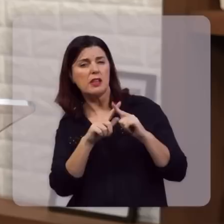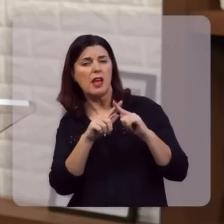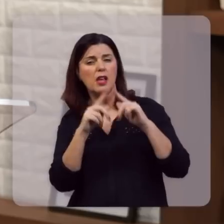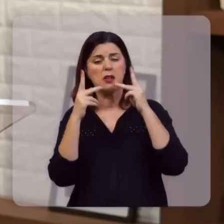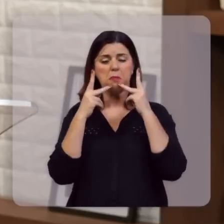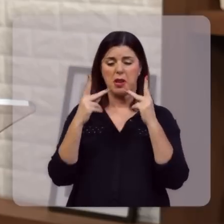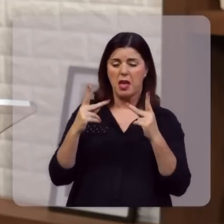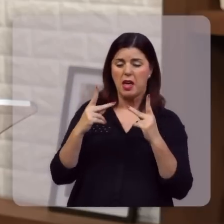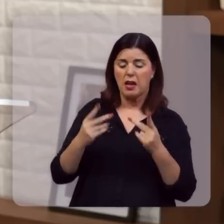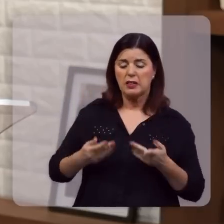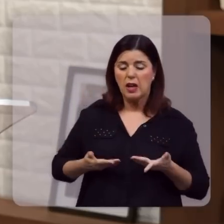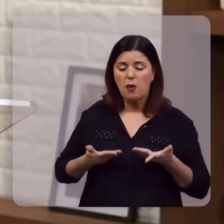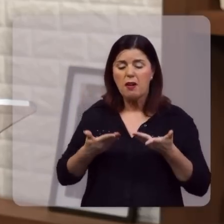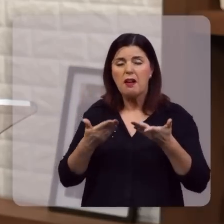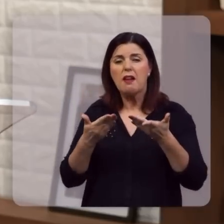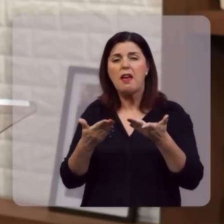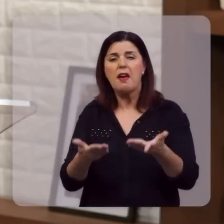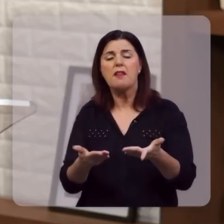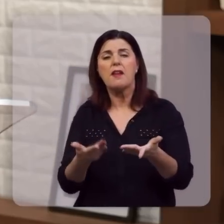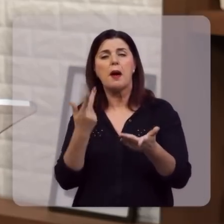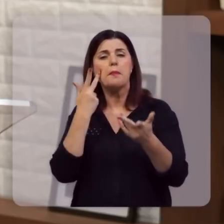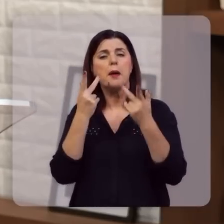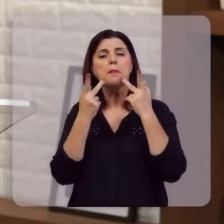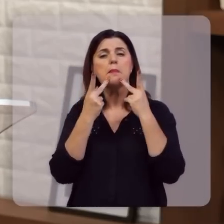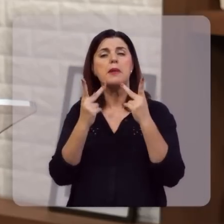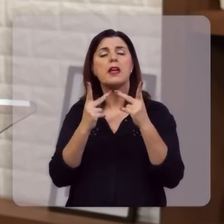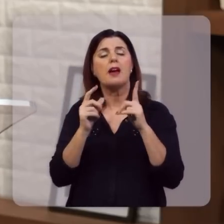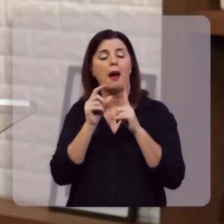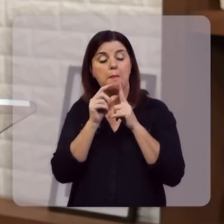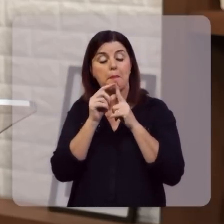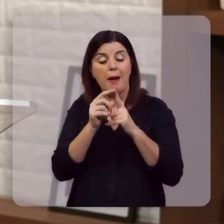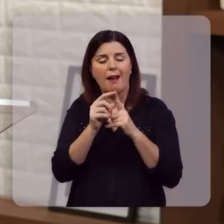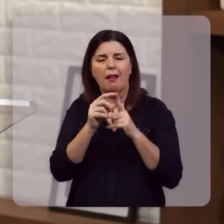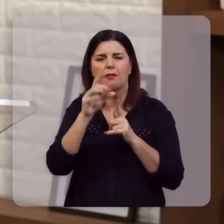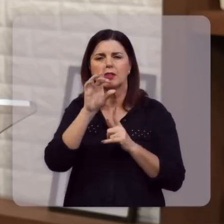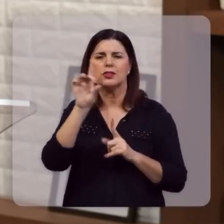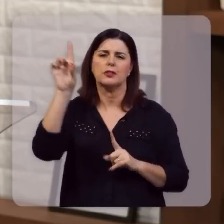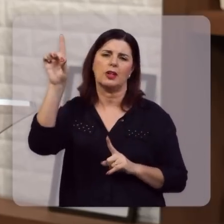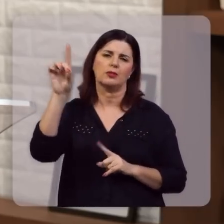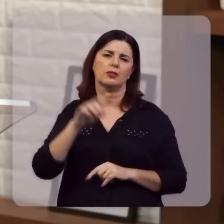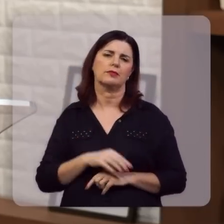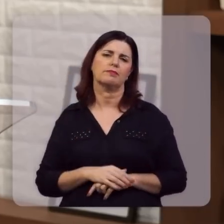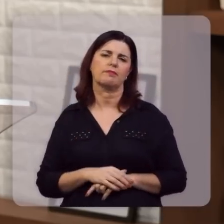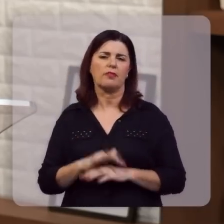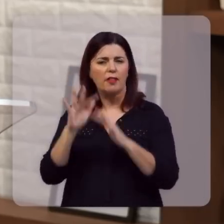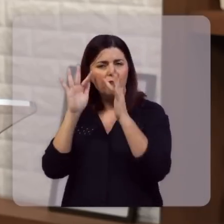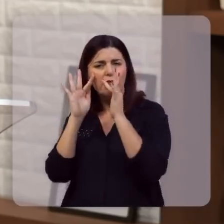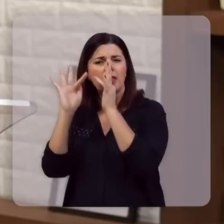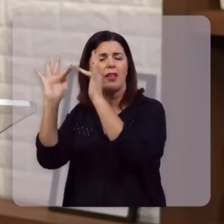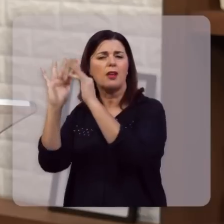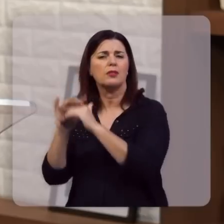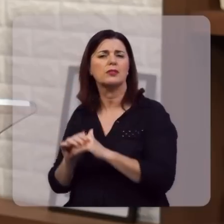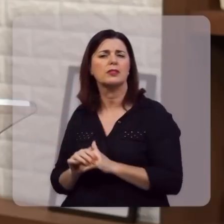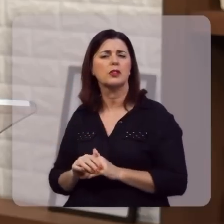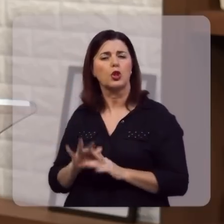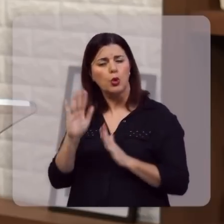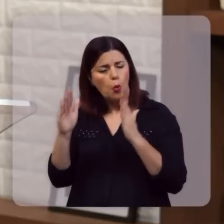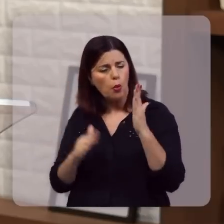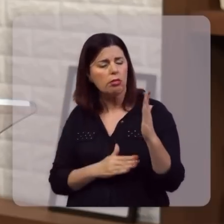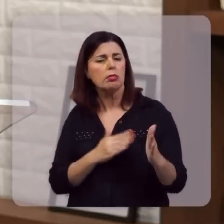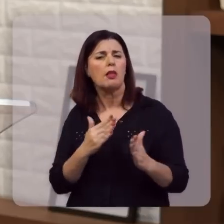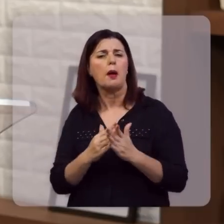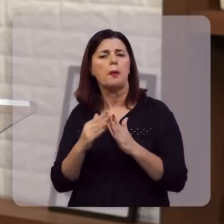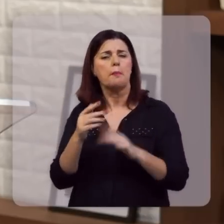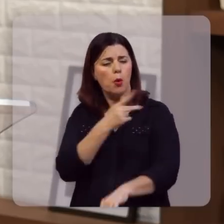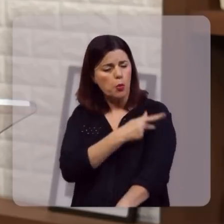evangélicos, levar esses púlpitos a pregar a palavra de Deus, fiel,